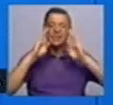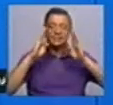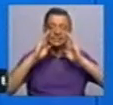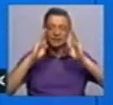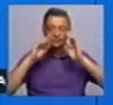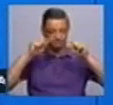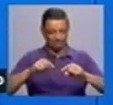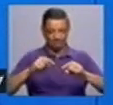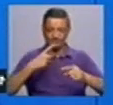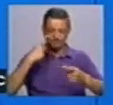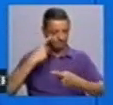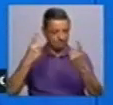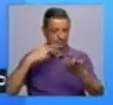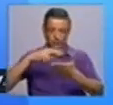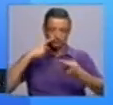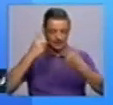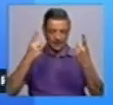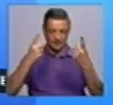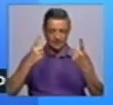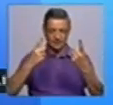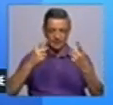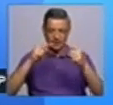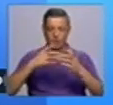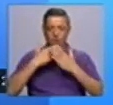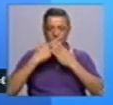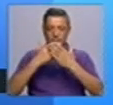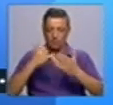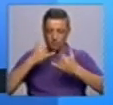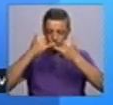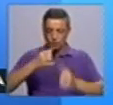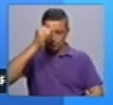este extraordinário espetáculo. Miguel, obrigada e até ao próximo domingo. Obrigado, Cristiana.